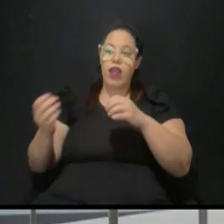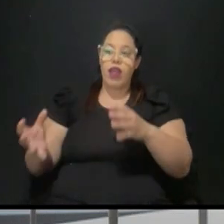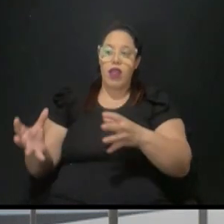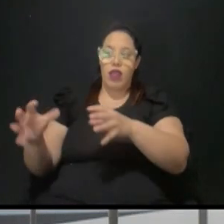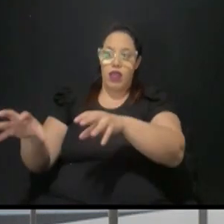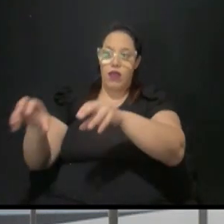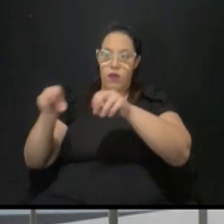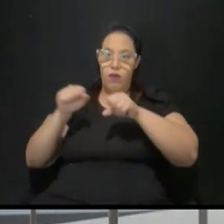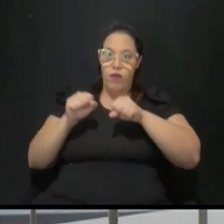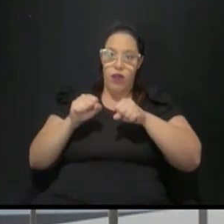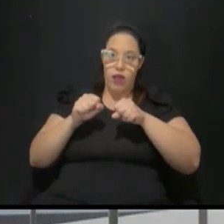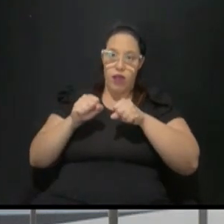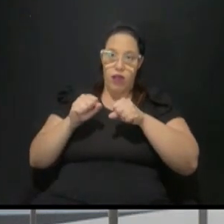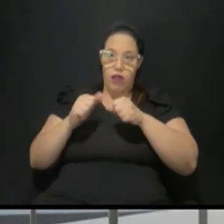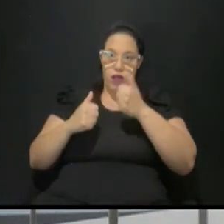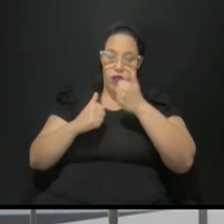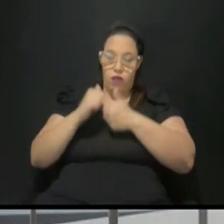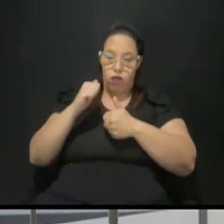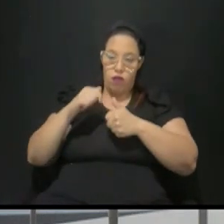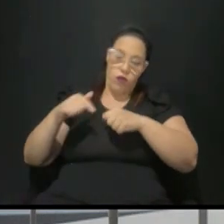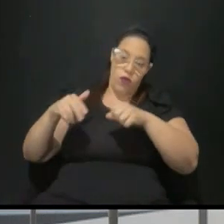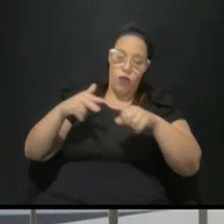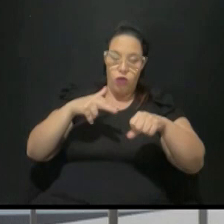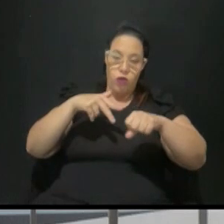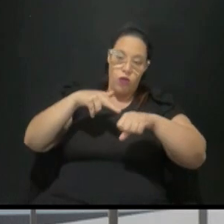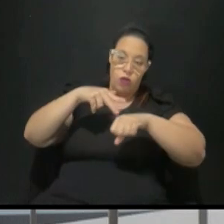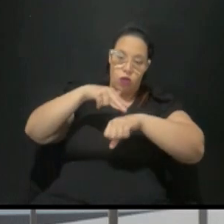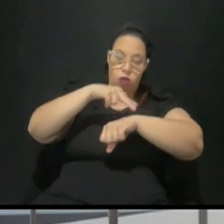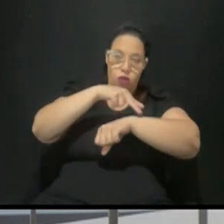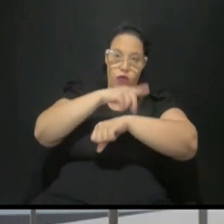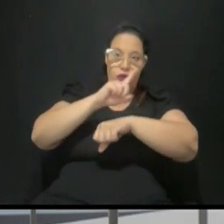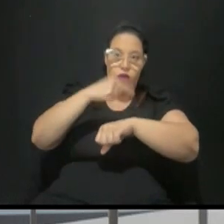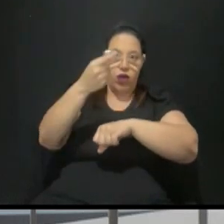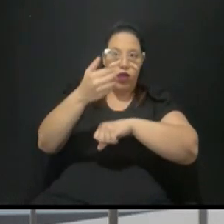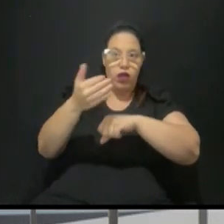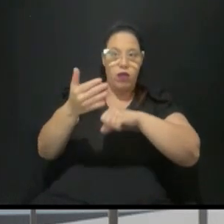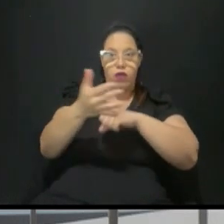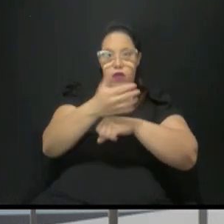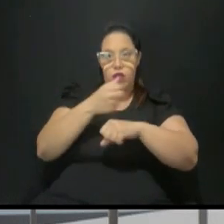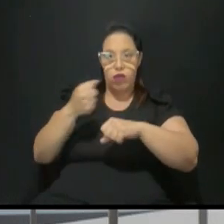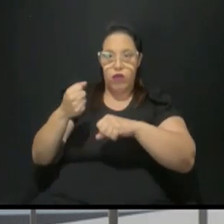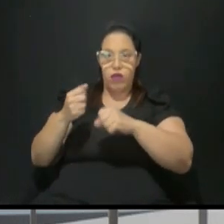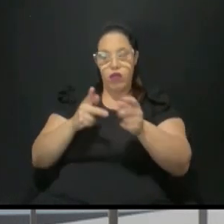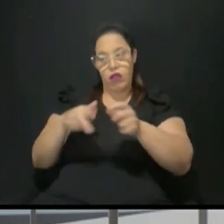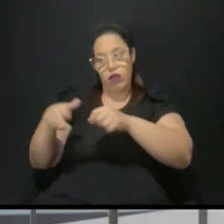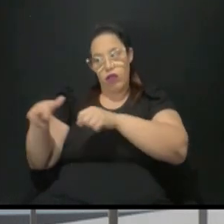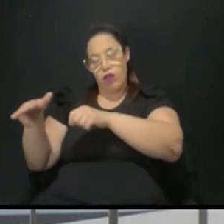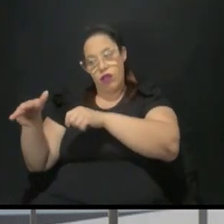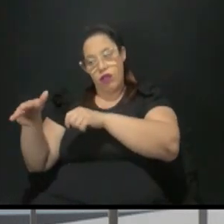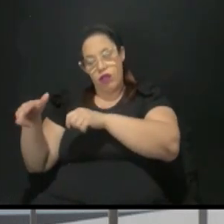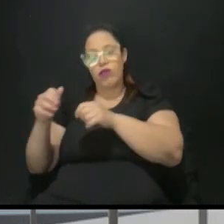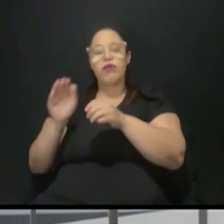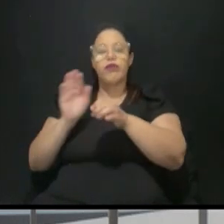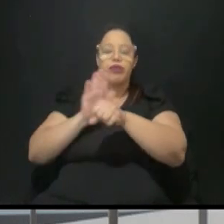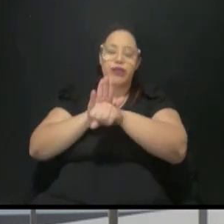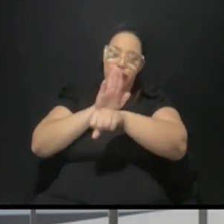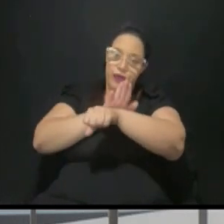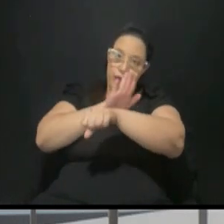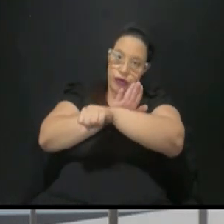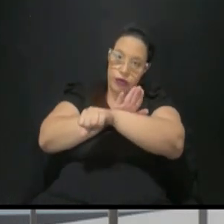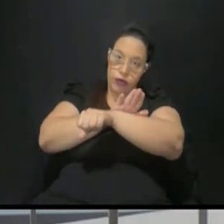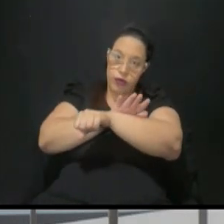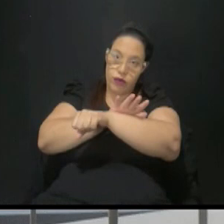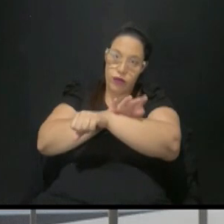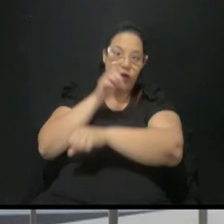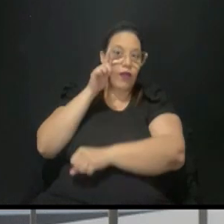leva no centro de treinamento e depois busca. Tá. E isso ajuda muito com que a gente consiga